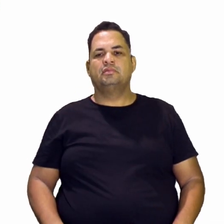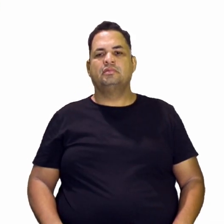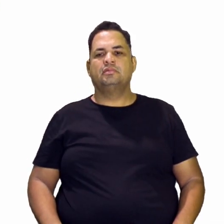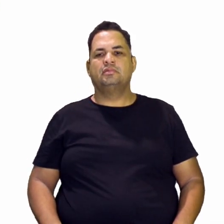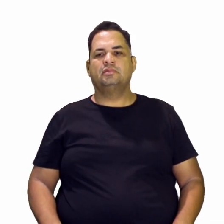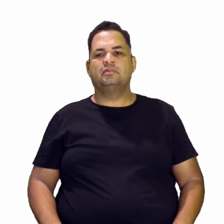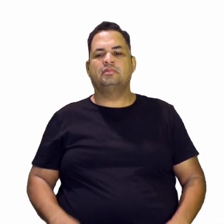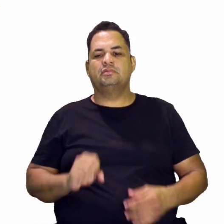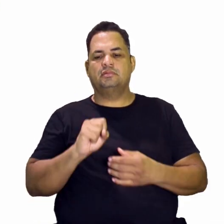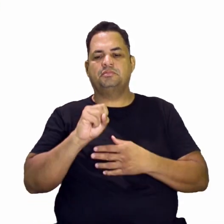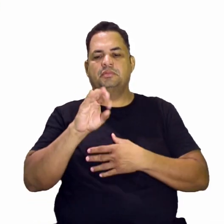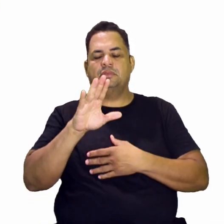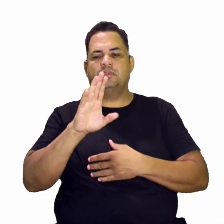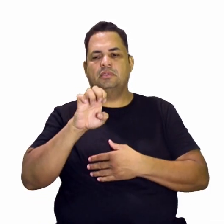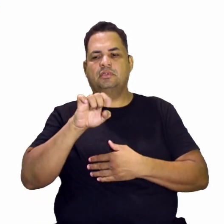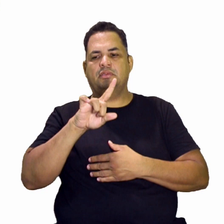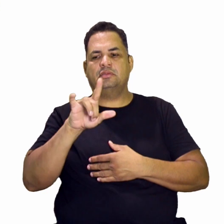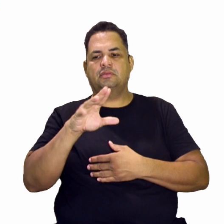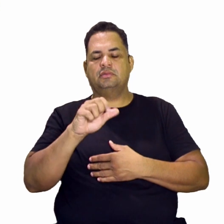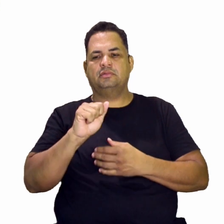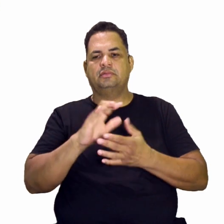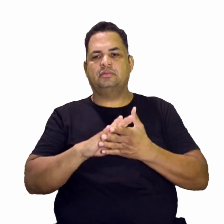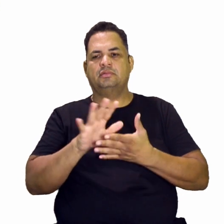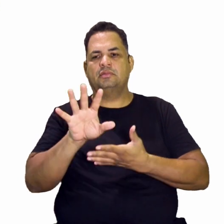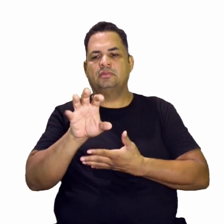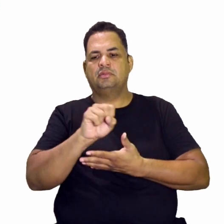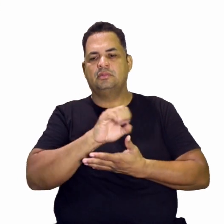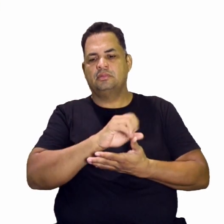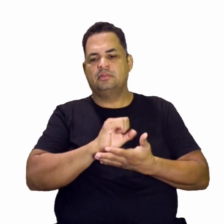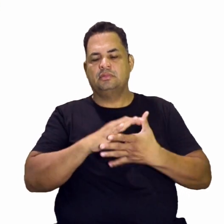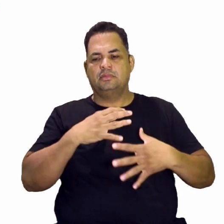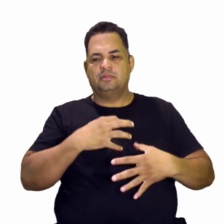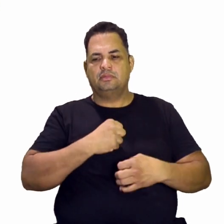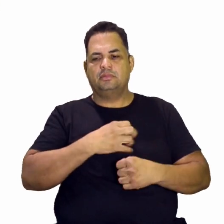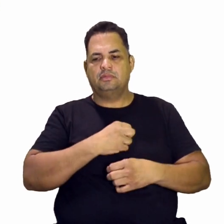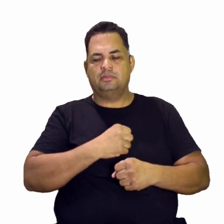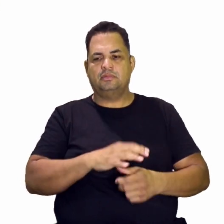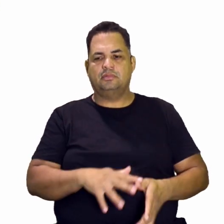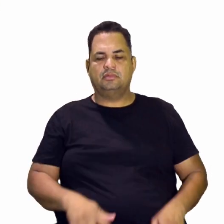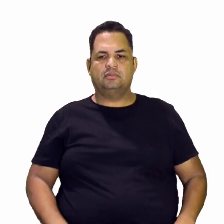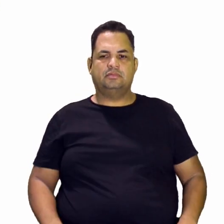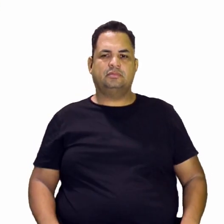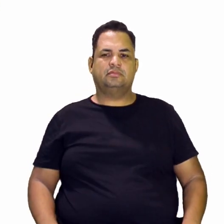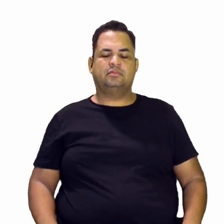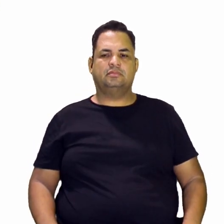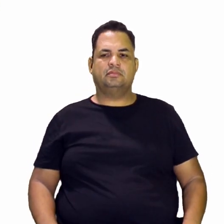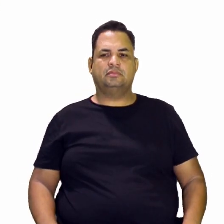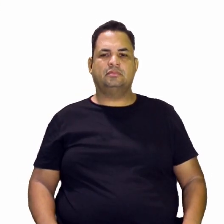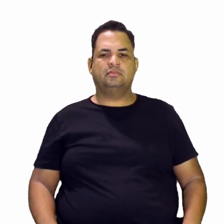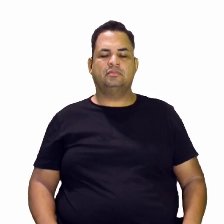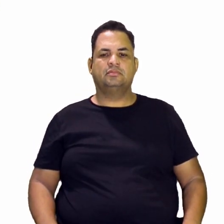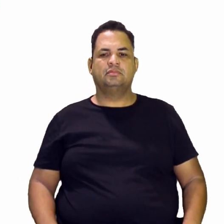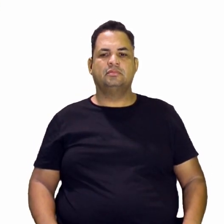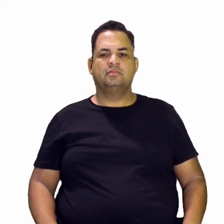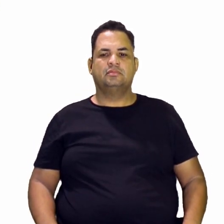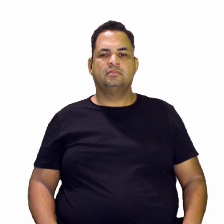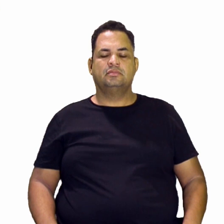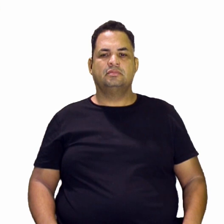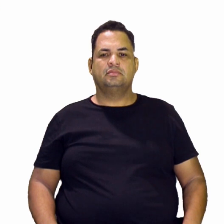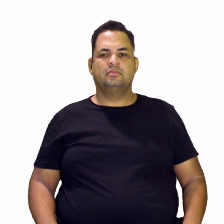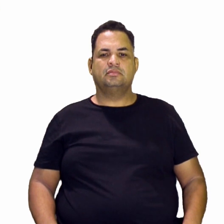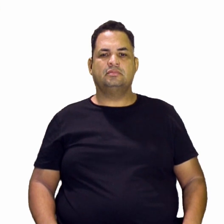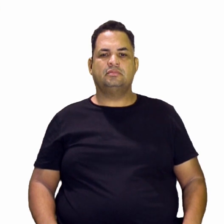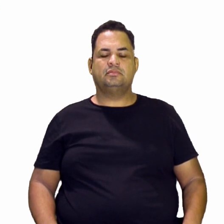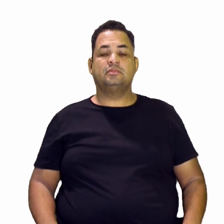as enzimas e acabam fazendo e absorvendo a digestão, tá? Fazendo a digestão com parceria das